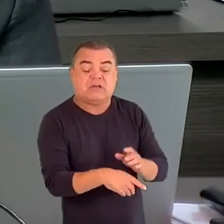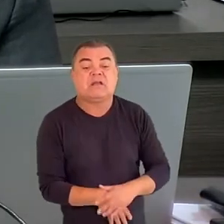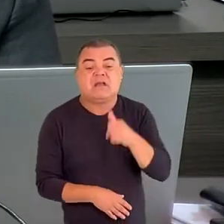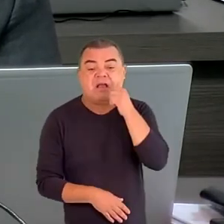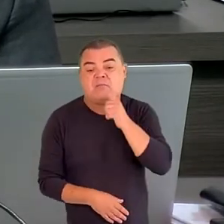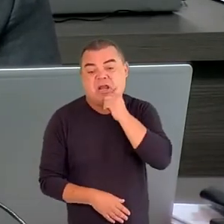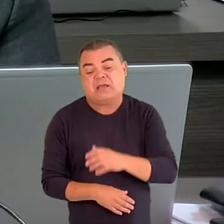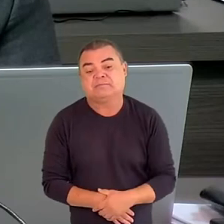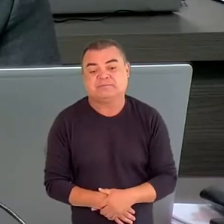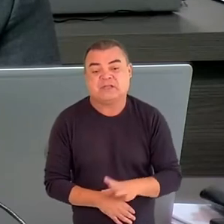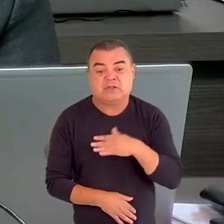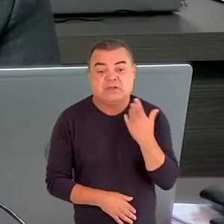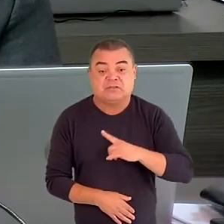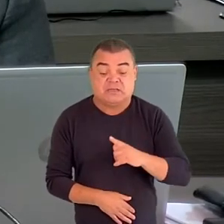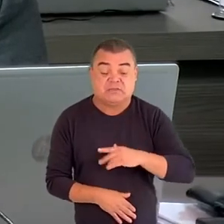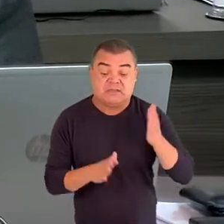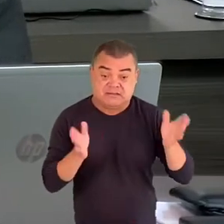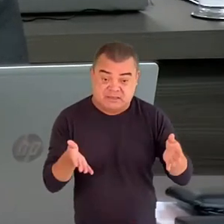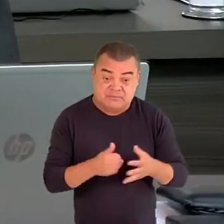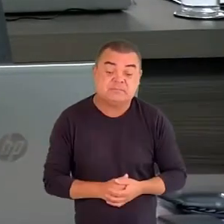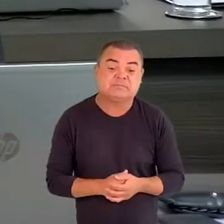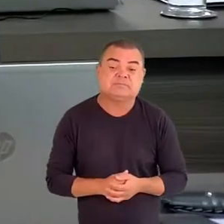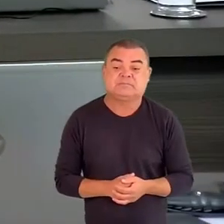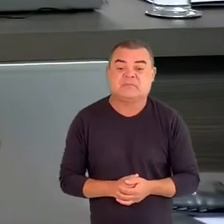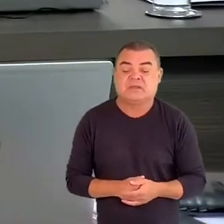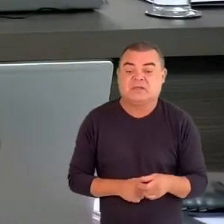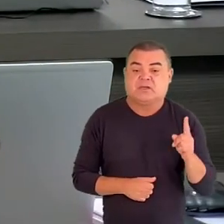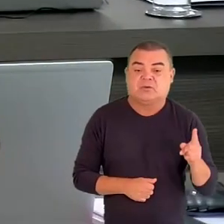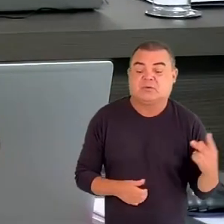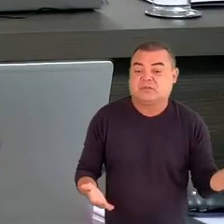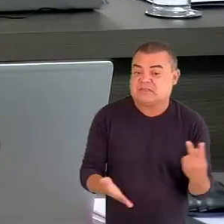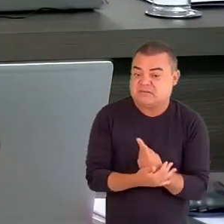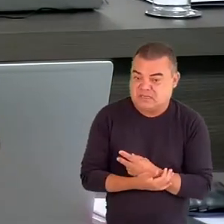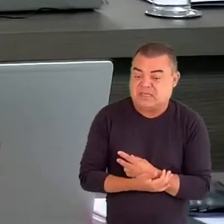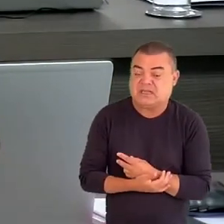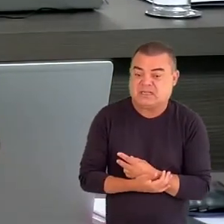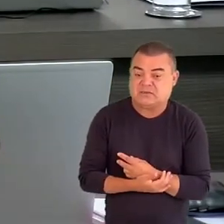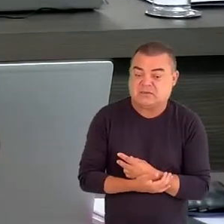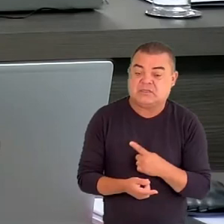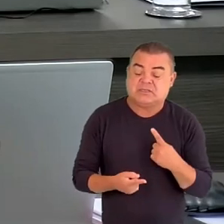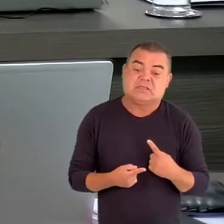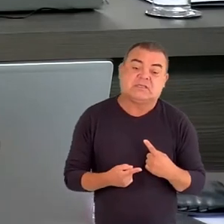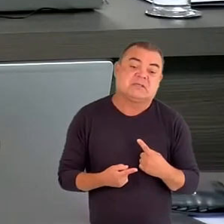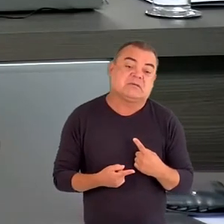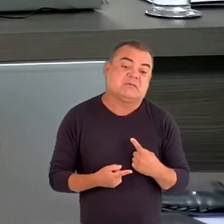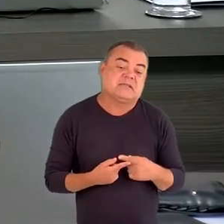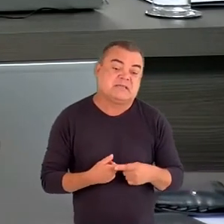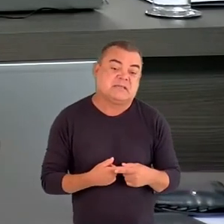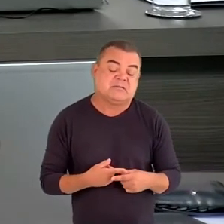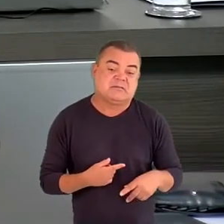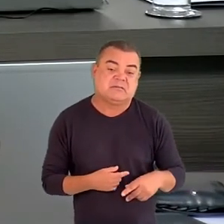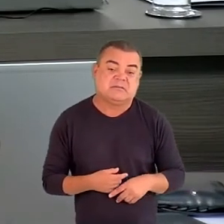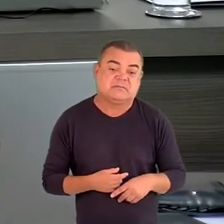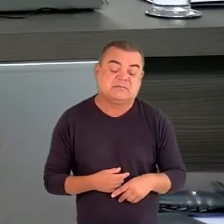temos aqui uma situação que deve ser alvo de um resgate civilizatório,